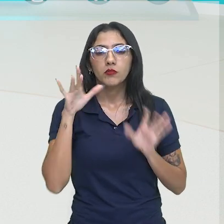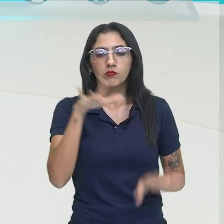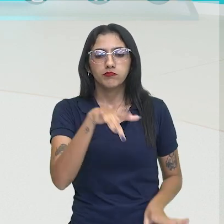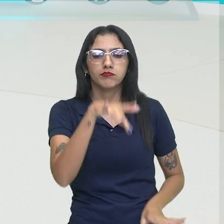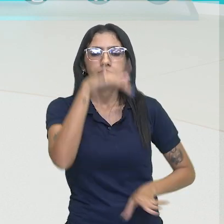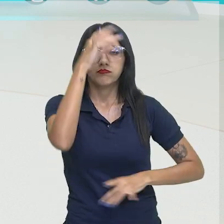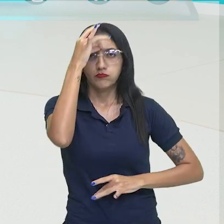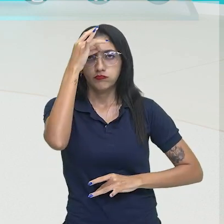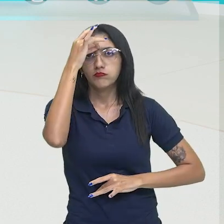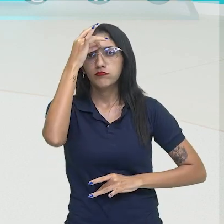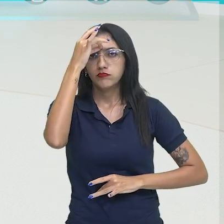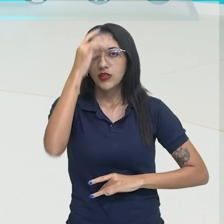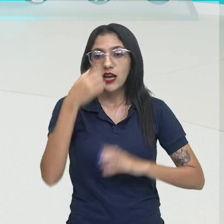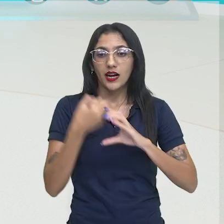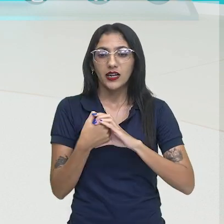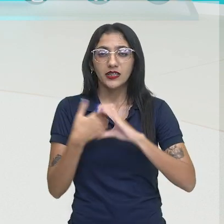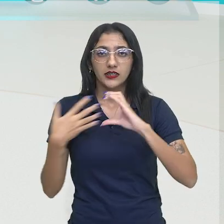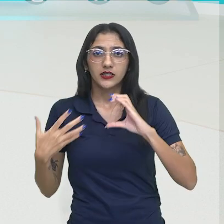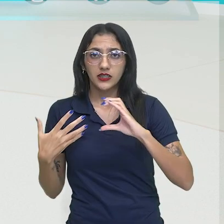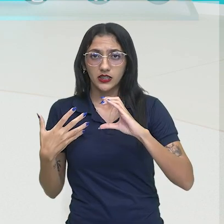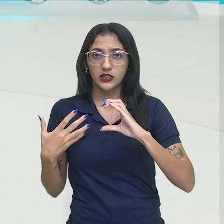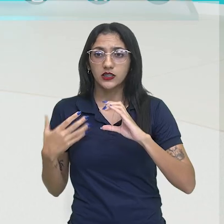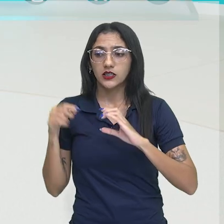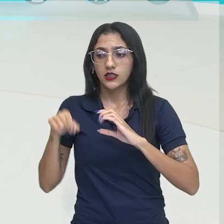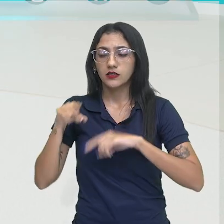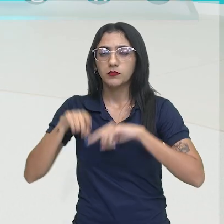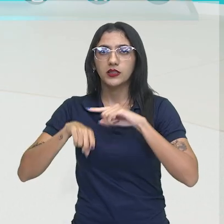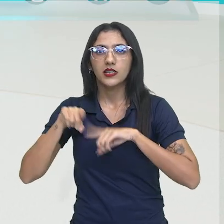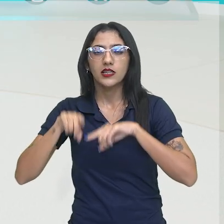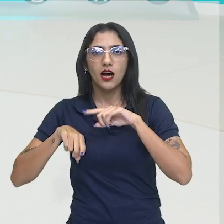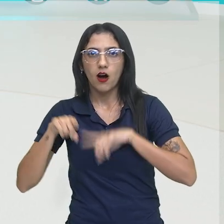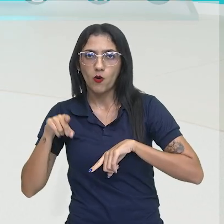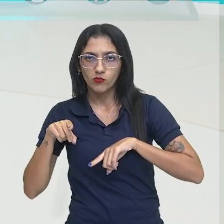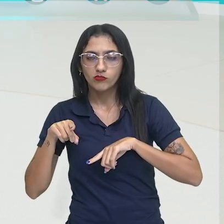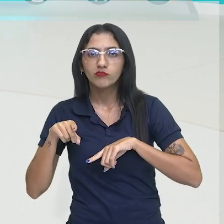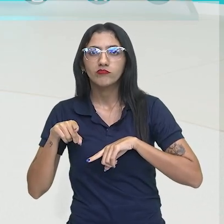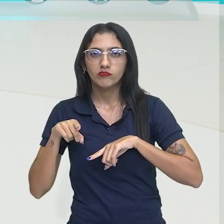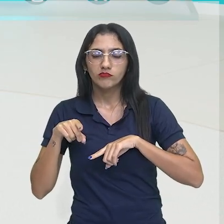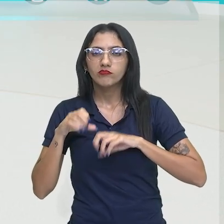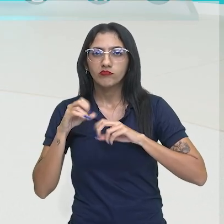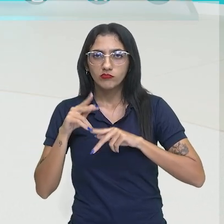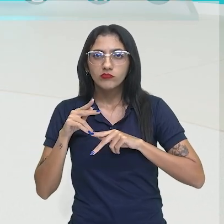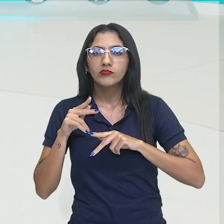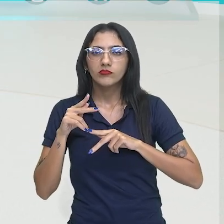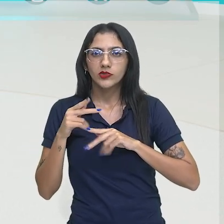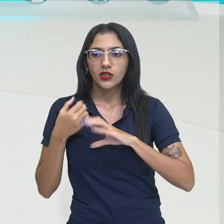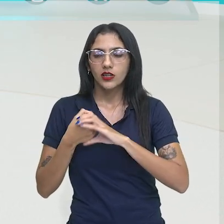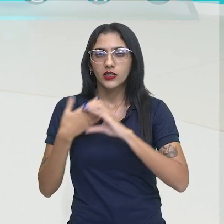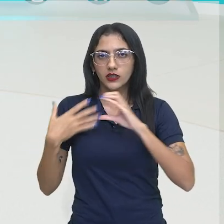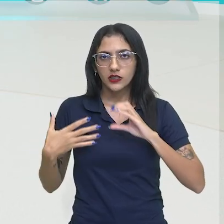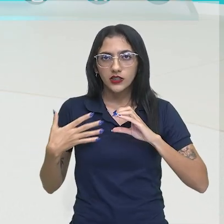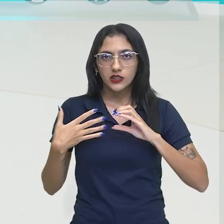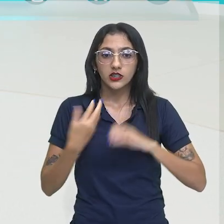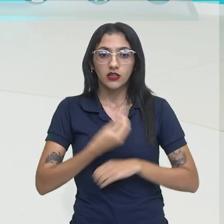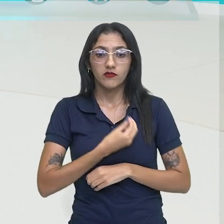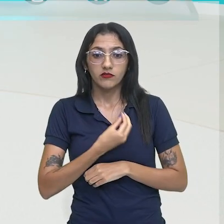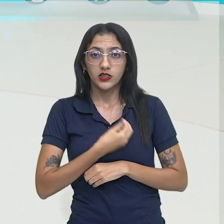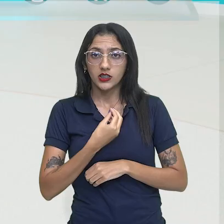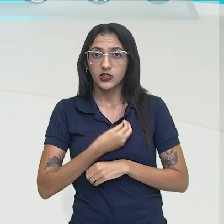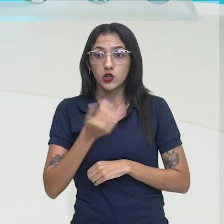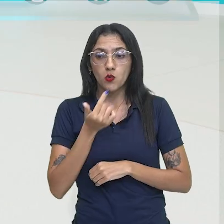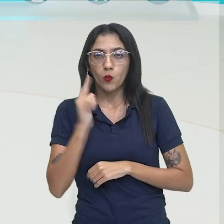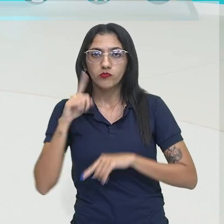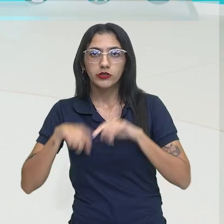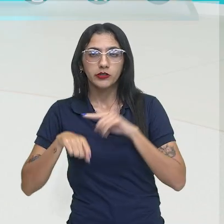vai colocar característica de um ser inanimado, né, de um ser vivo ao ser